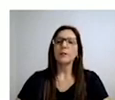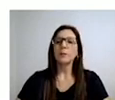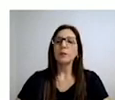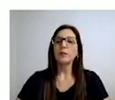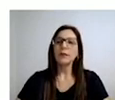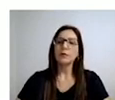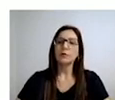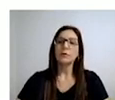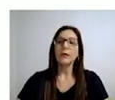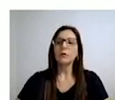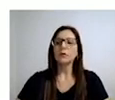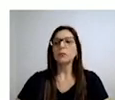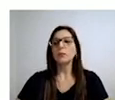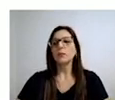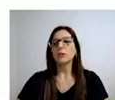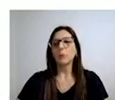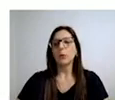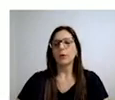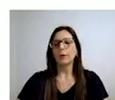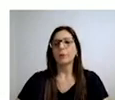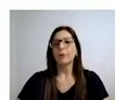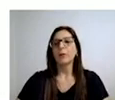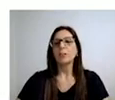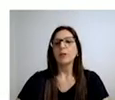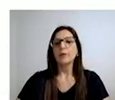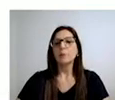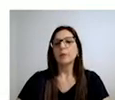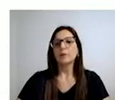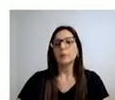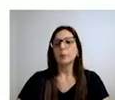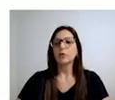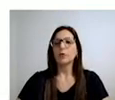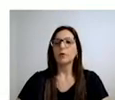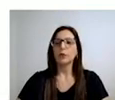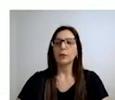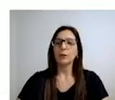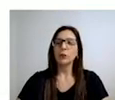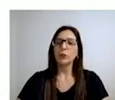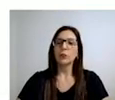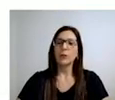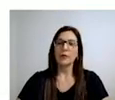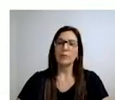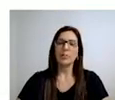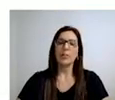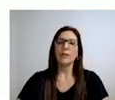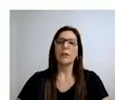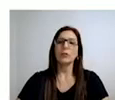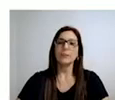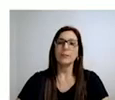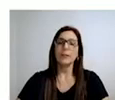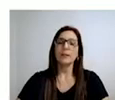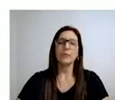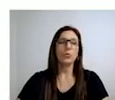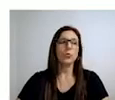pelo vento, dentro dos grãos de pólen. Já as plantas que possuem flor e fruto, como a laranjeira e a